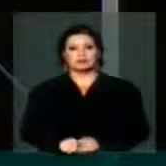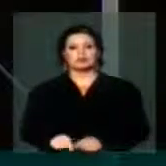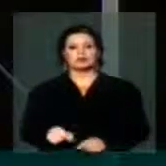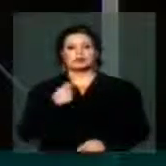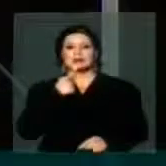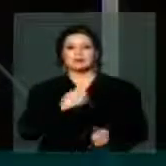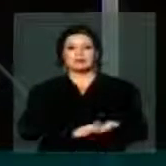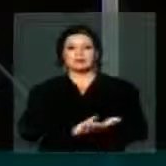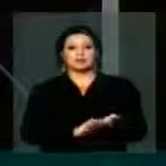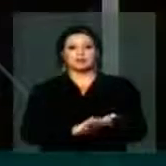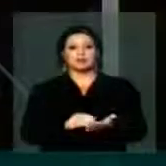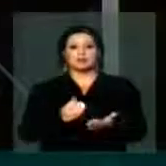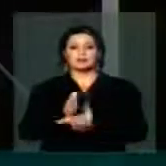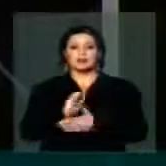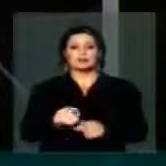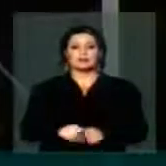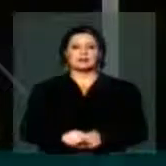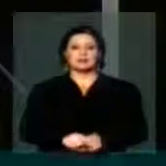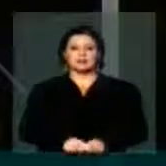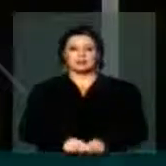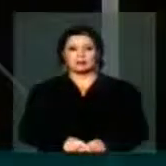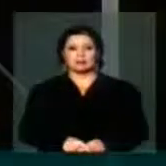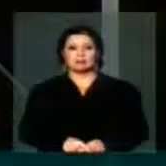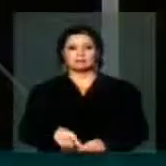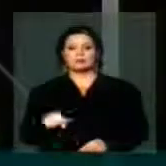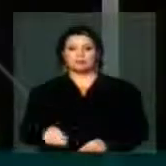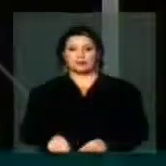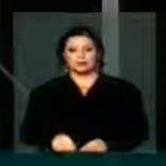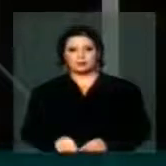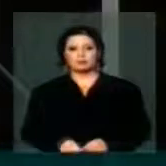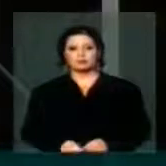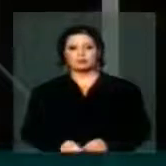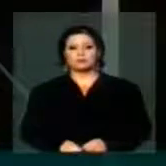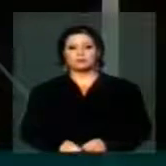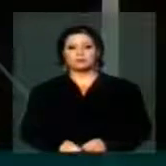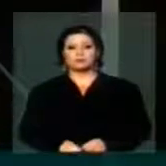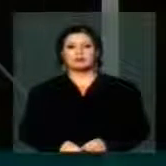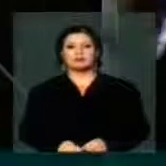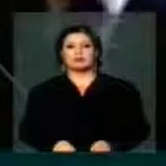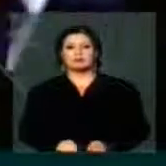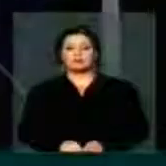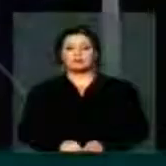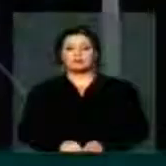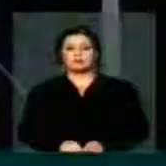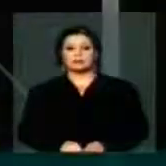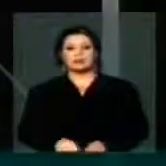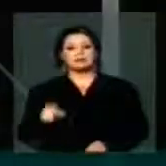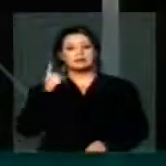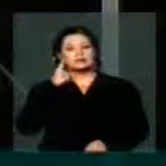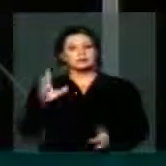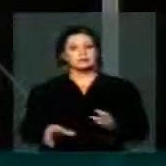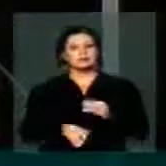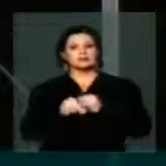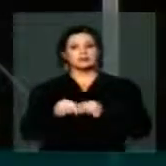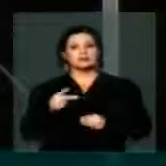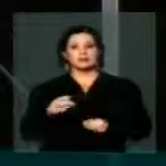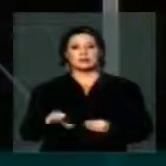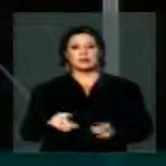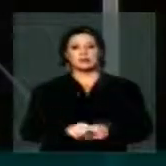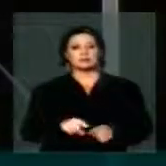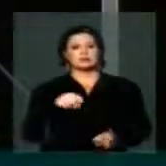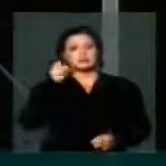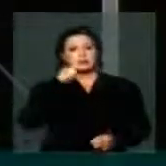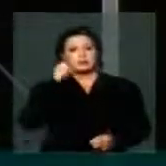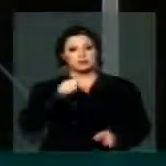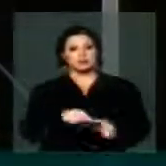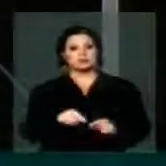foi aprovada no Senado em 2012 e encaminhada a esta casa. Minha proposição foi, então, a pensada PEC, vinda do